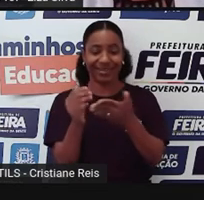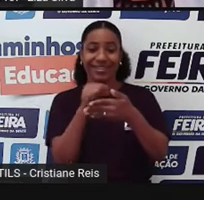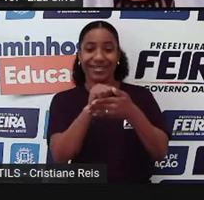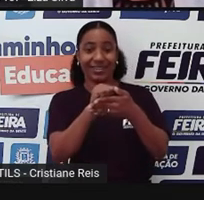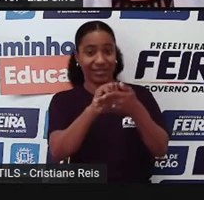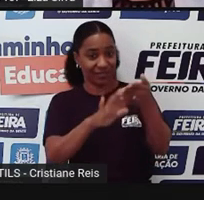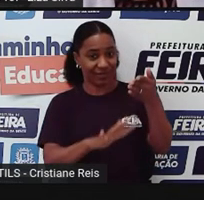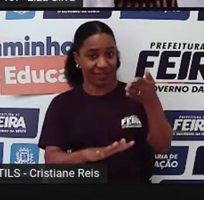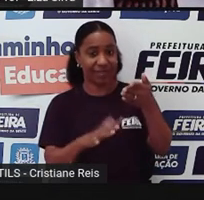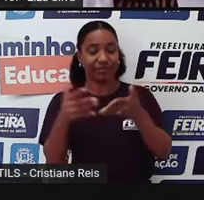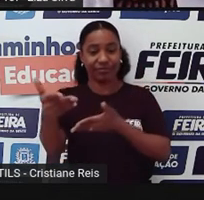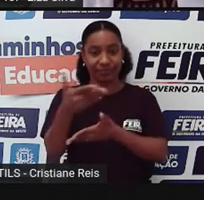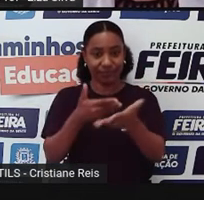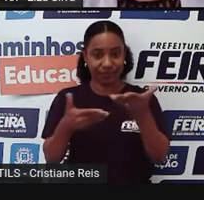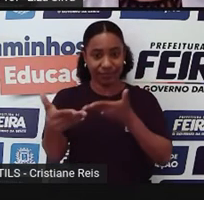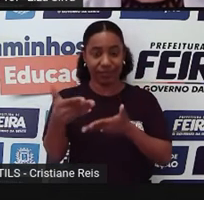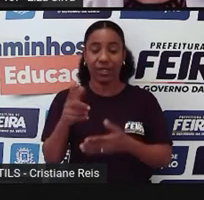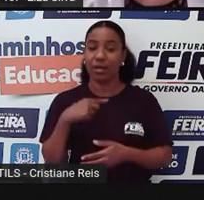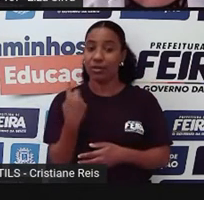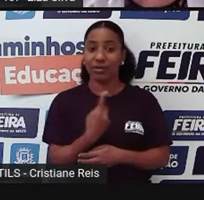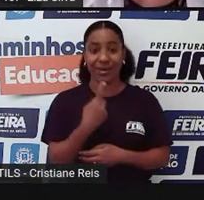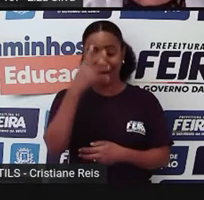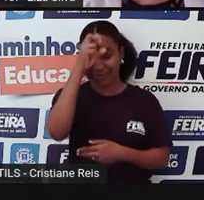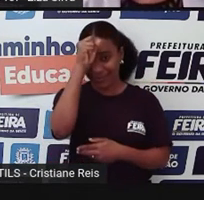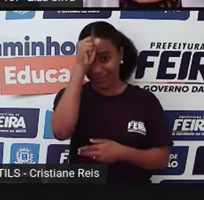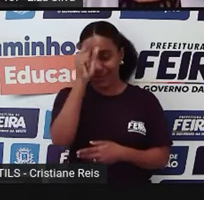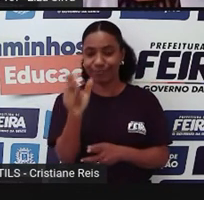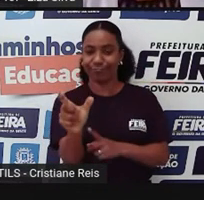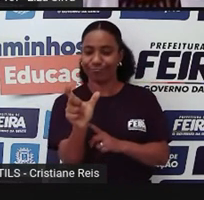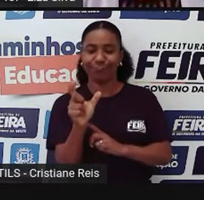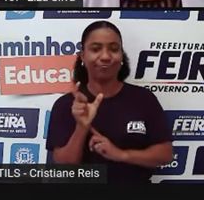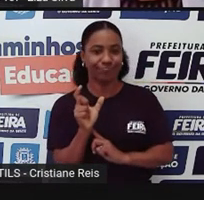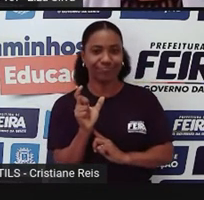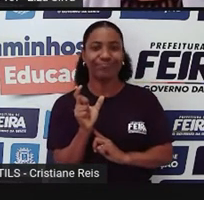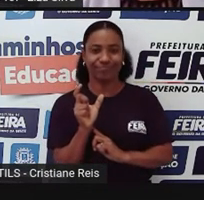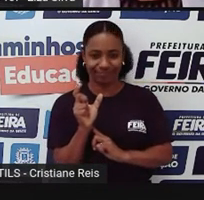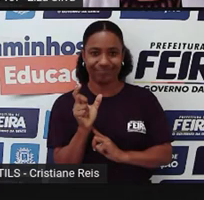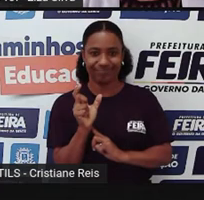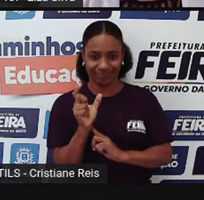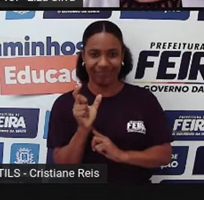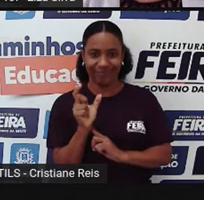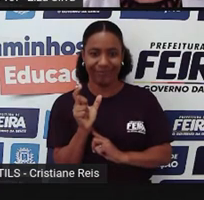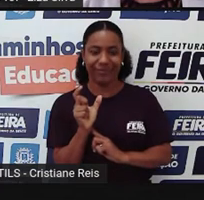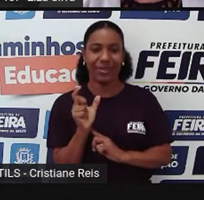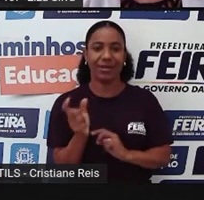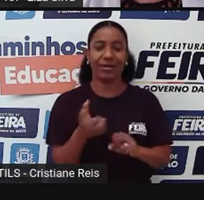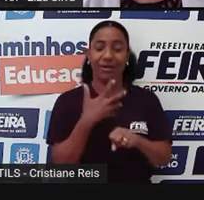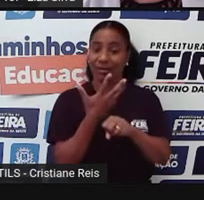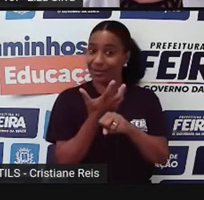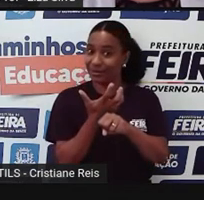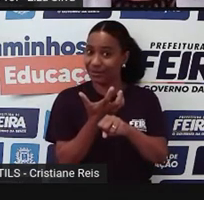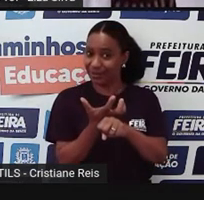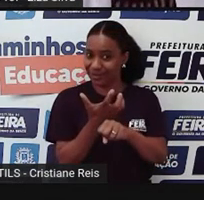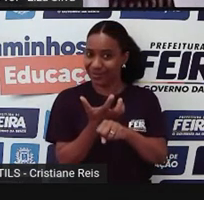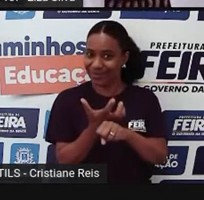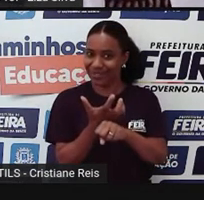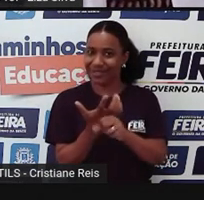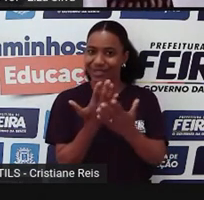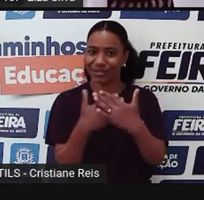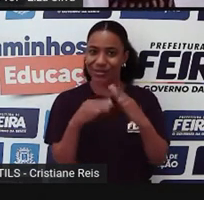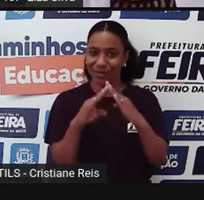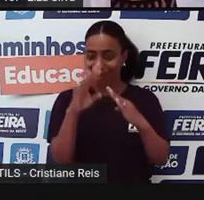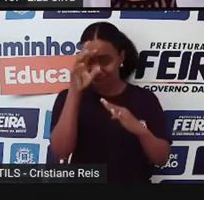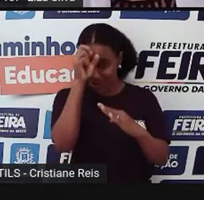nós vamos ampliar o nosso vocabulário a respeito das disciplinas escolares Ok